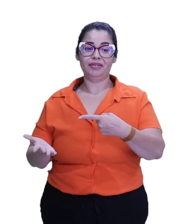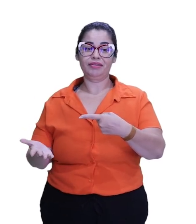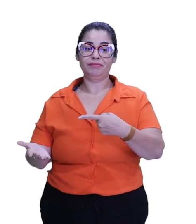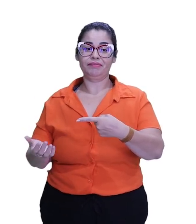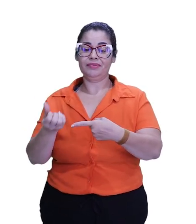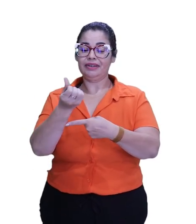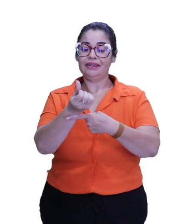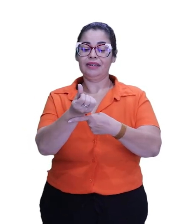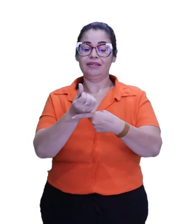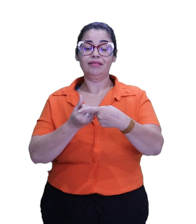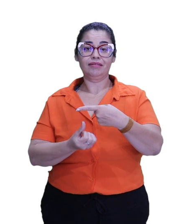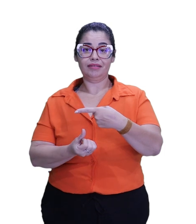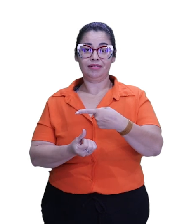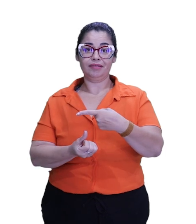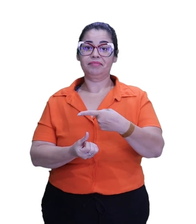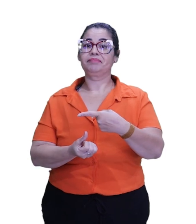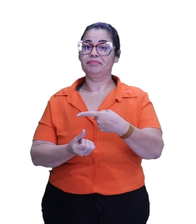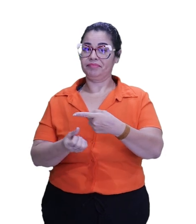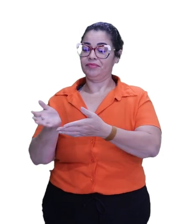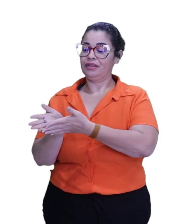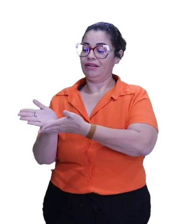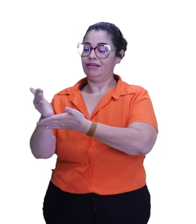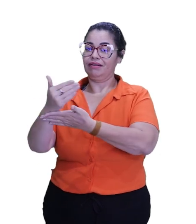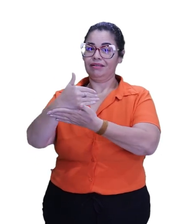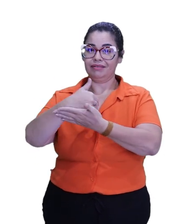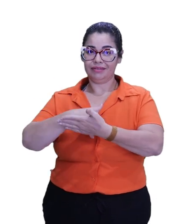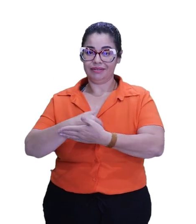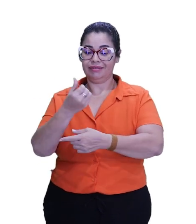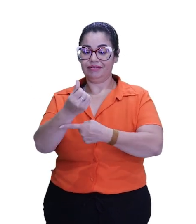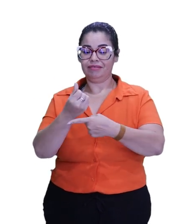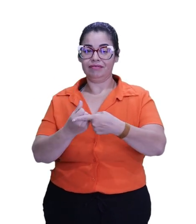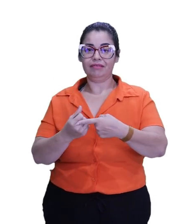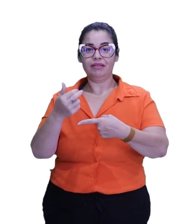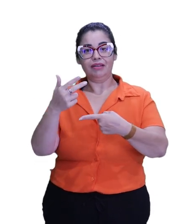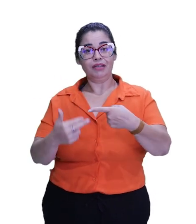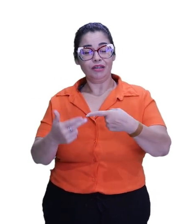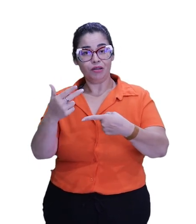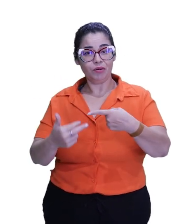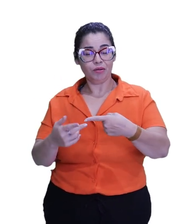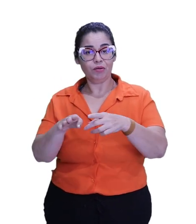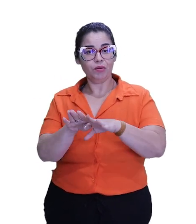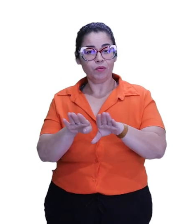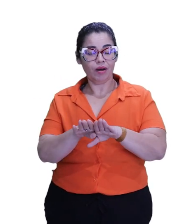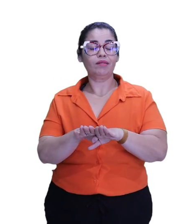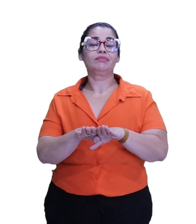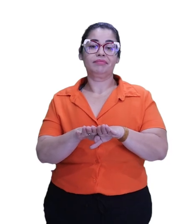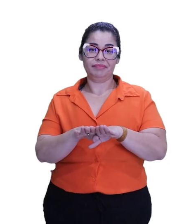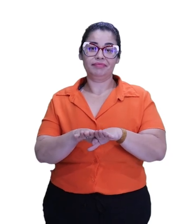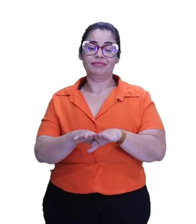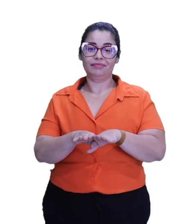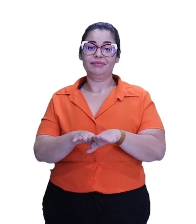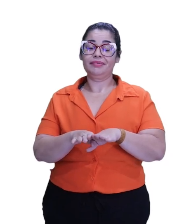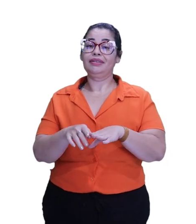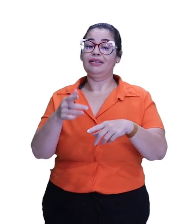Agora, 6 sextos. Veja que aqui, tanto o numerador quanto o denominador são iguais a